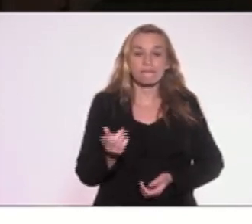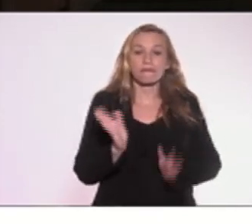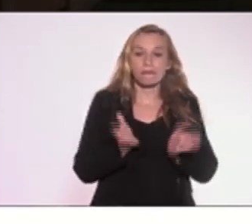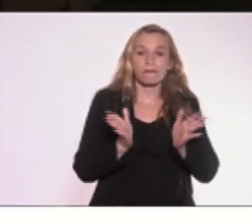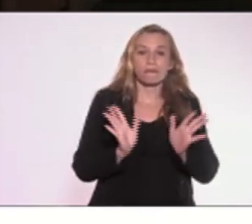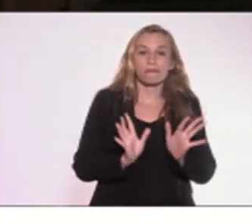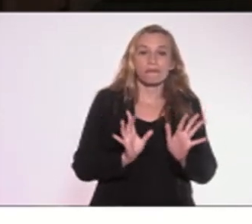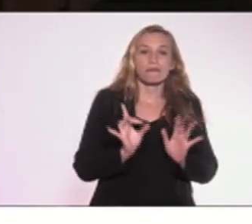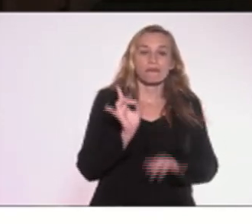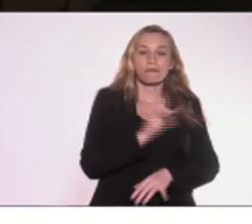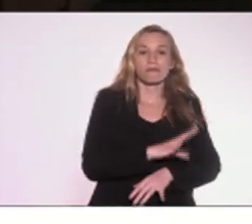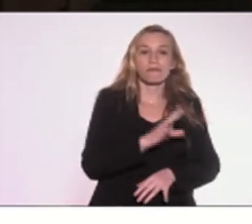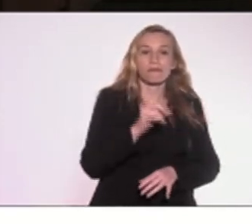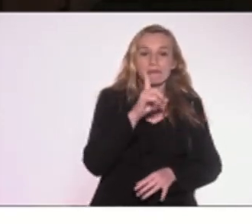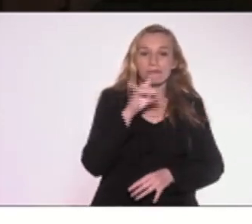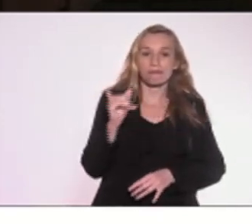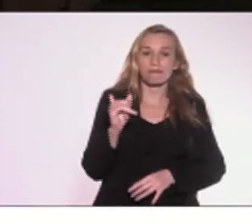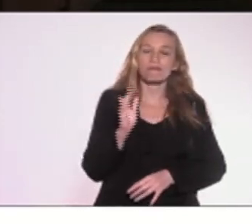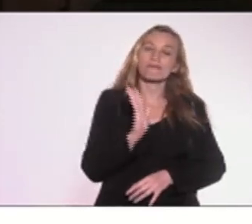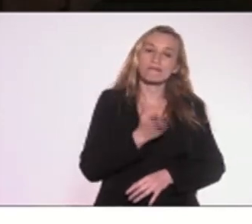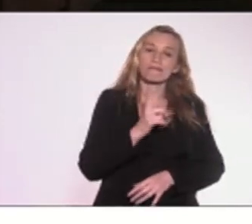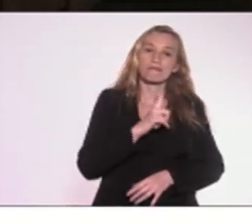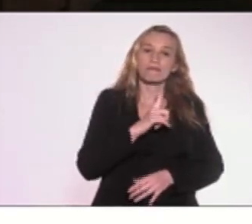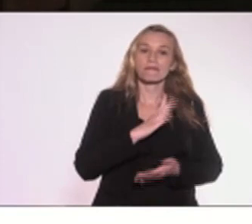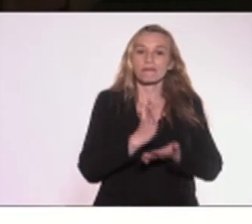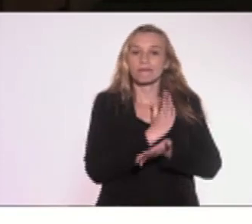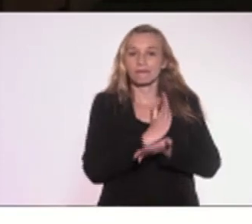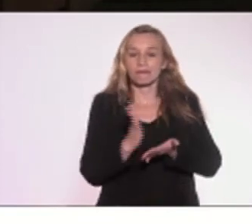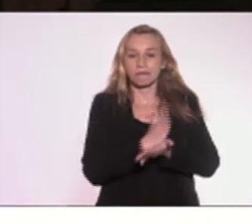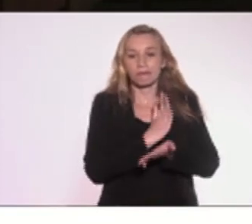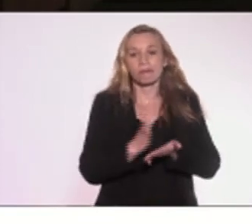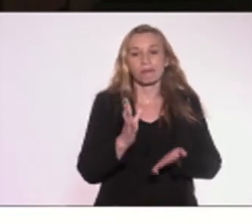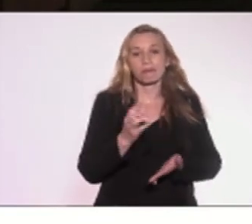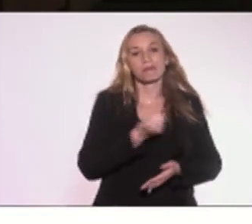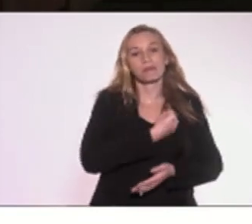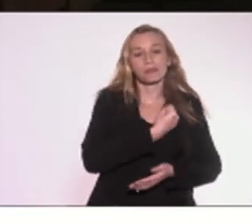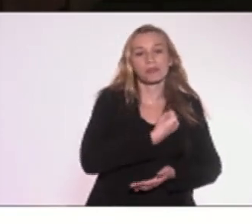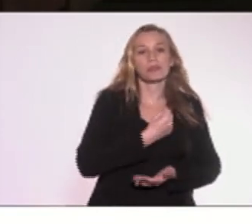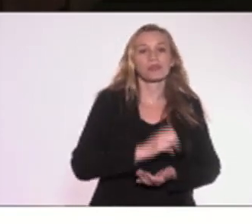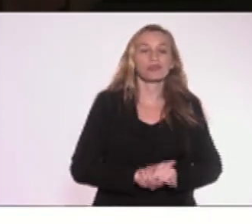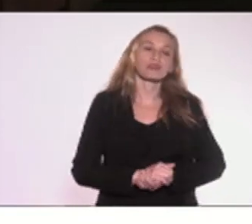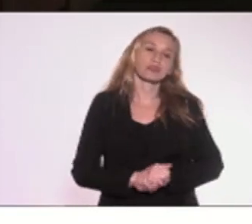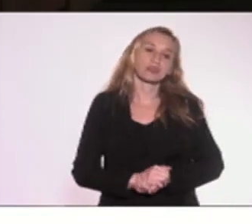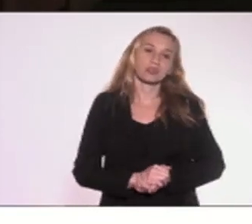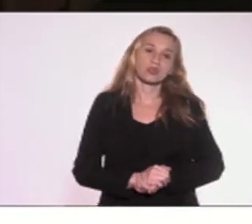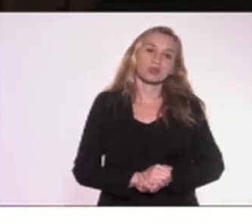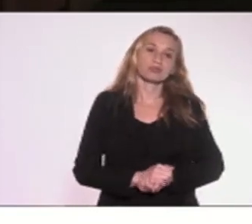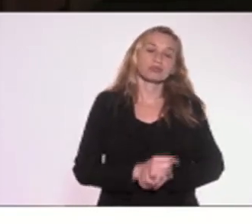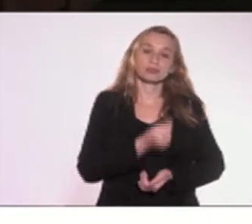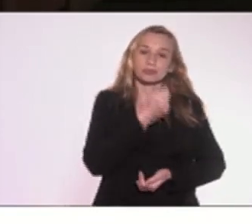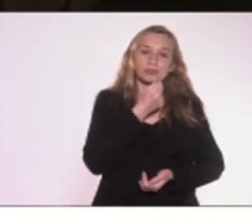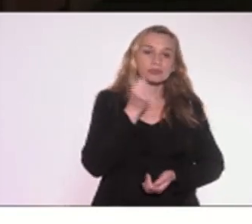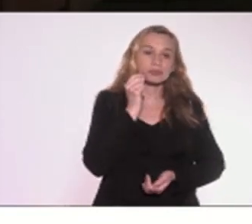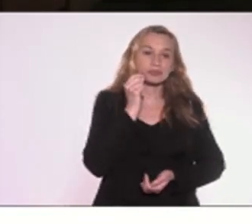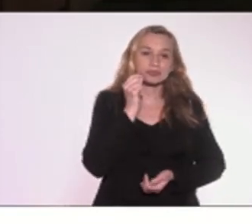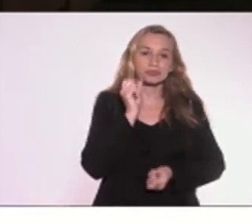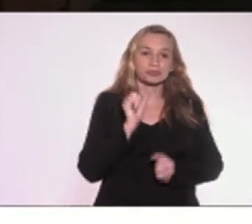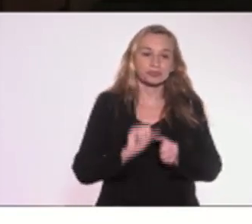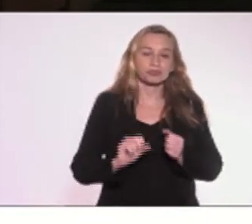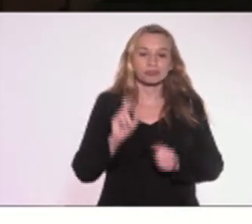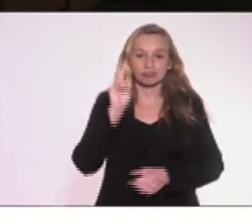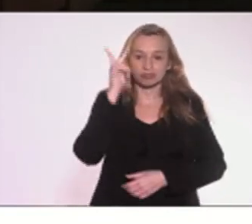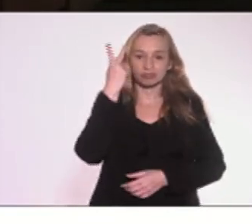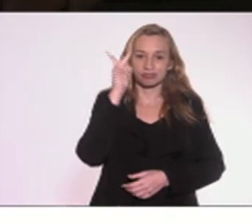dia, mas a gente já tem uma prévia, alguns números não consolidados. Mas setembro fizemos